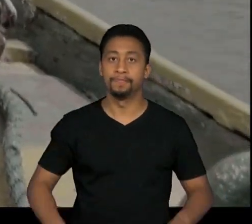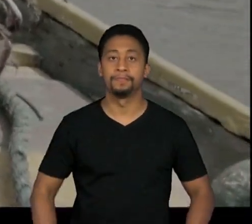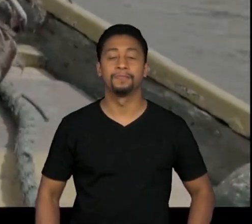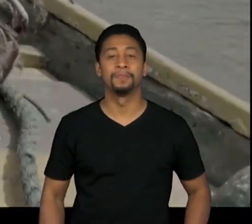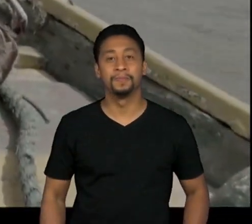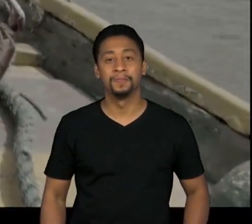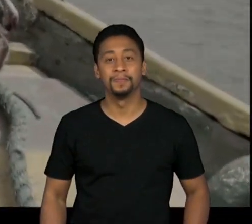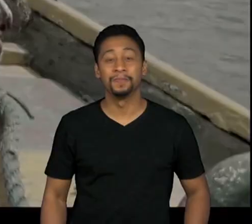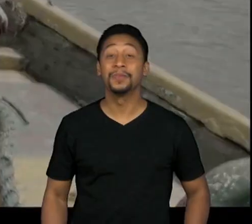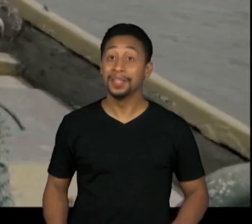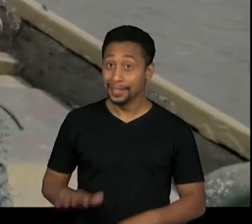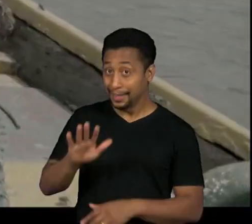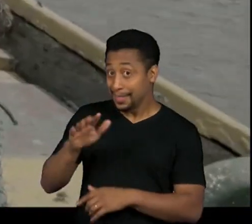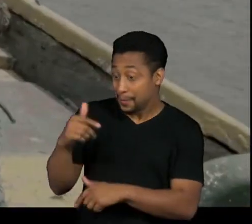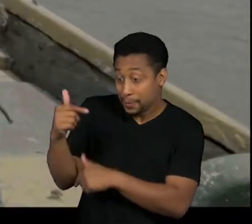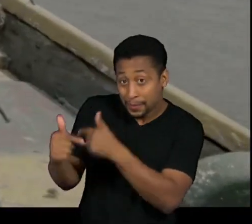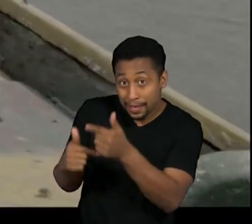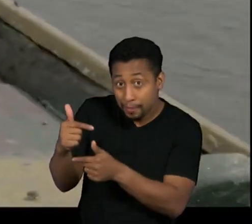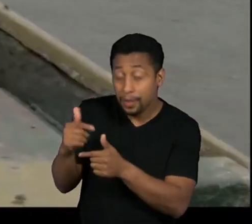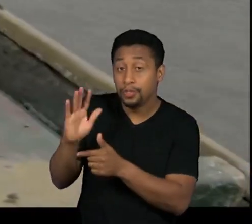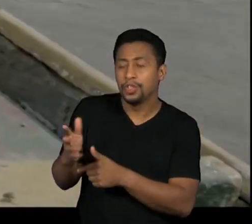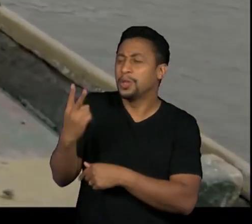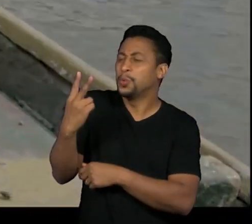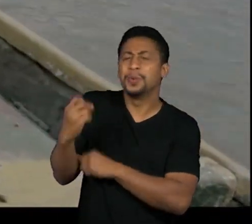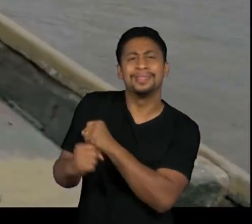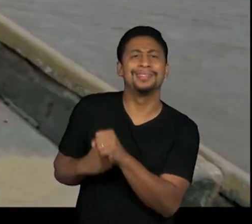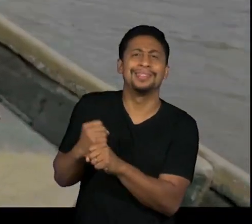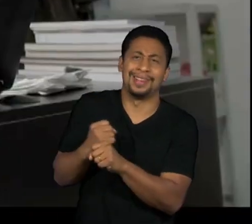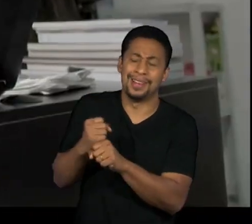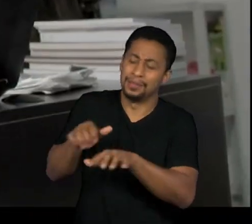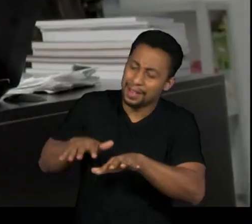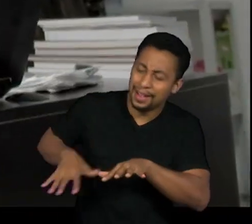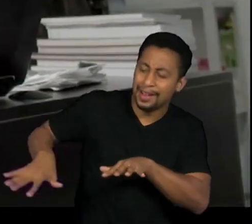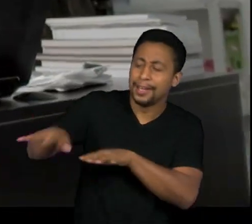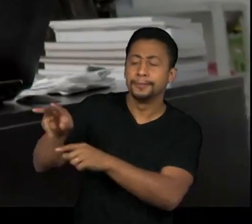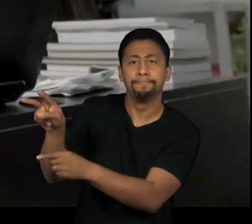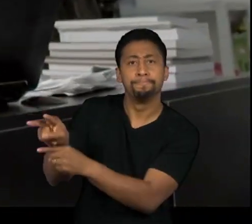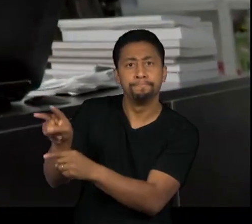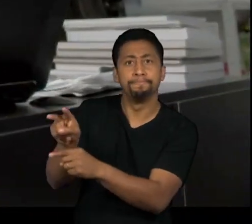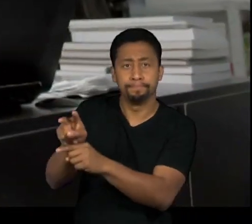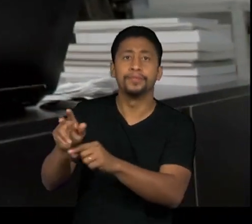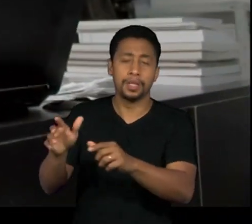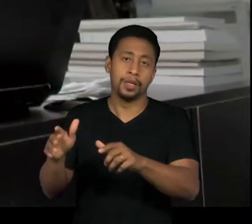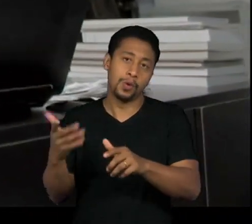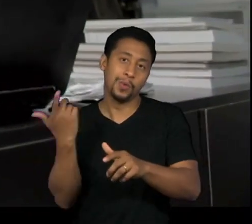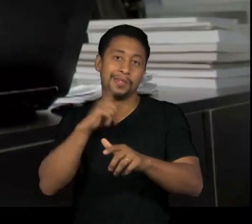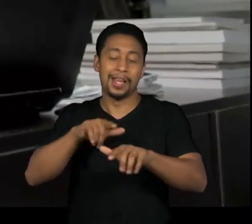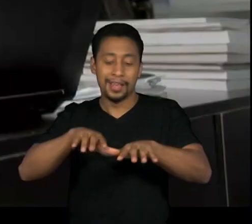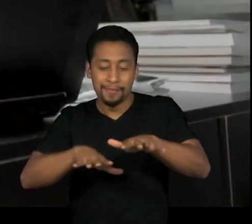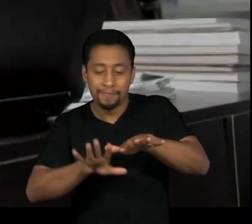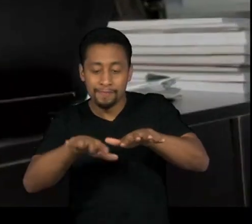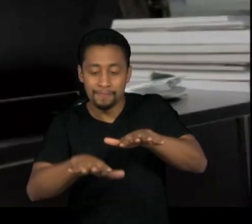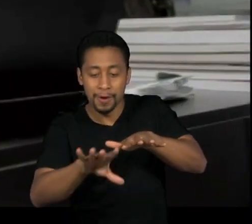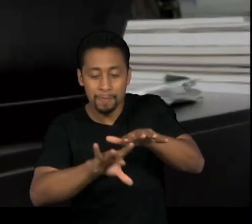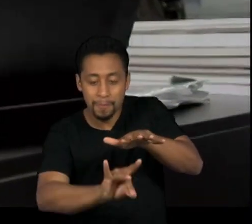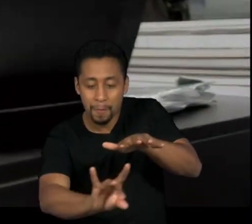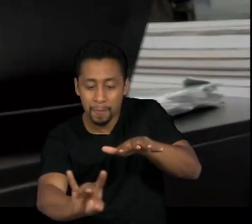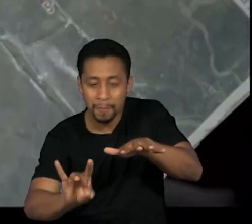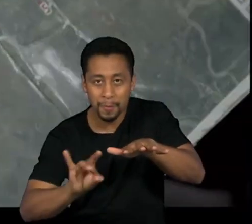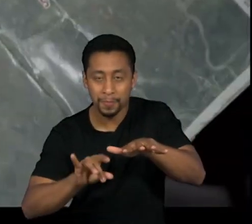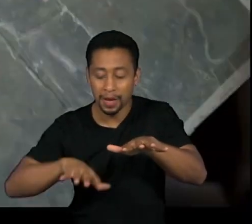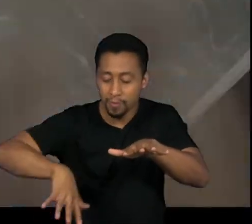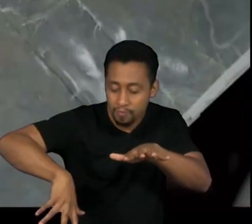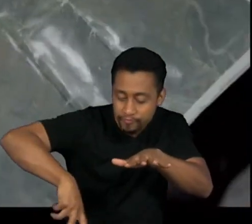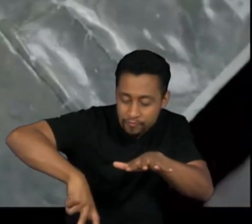O trabalho realizado há 2 anos em unidades de conservação, reservas extrativistas da costa paraense,